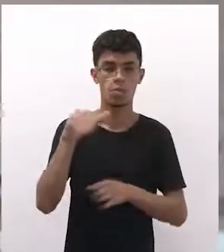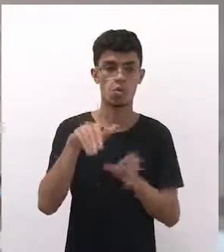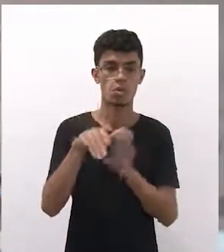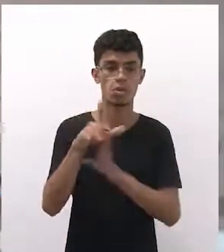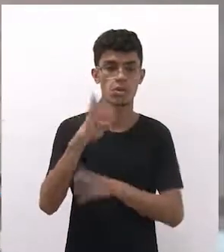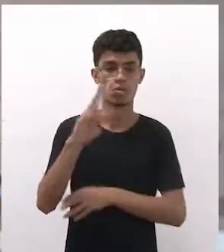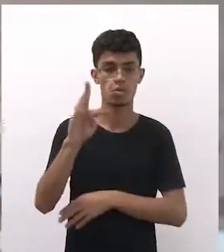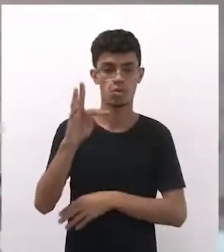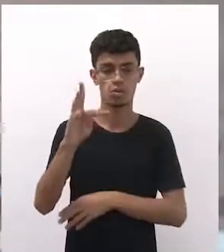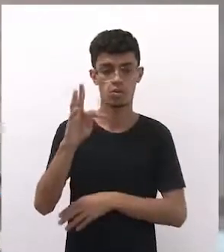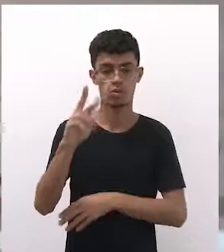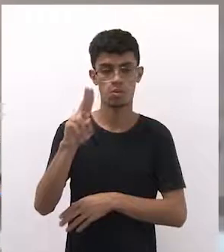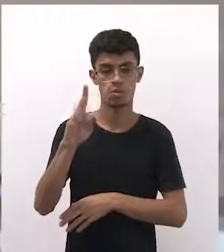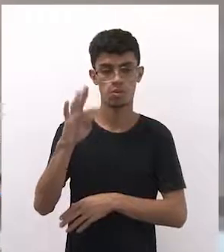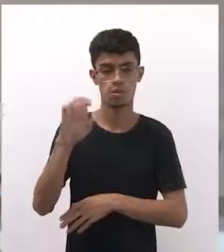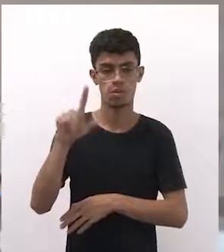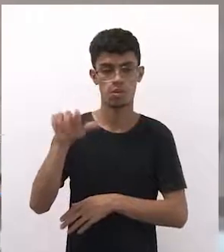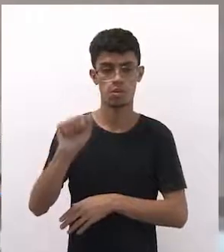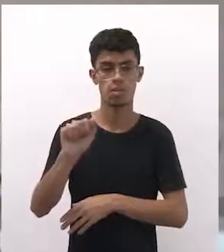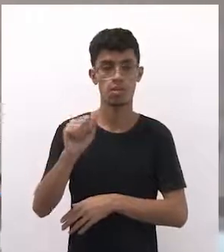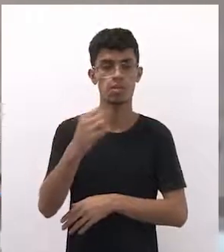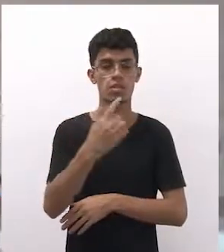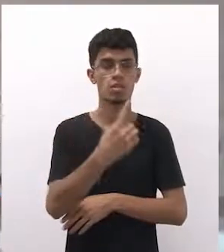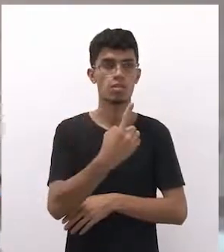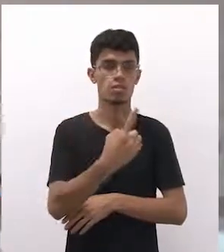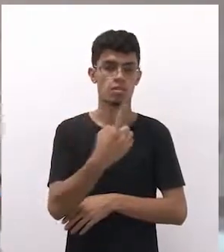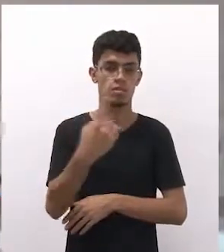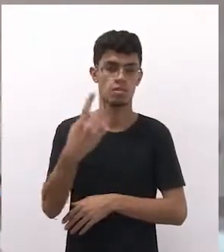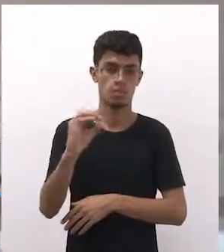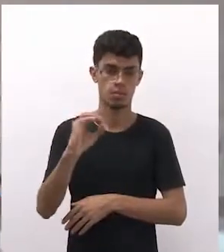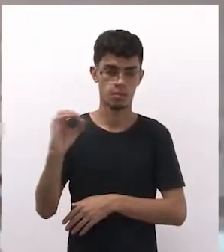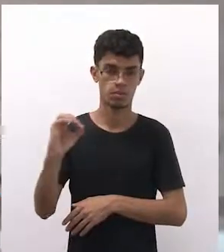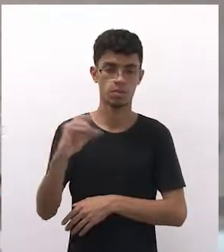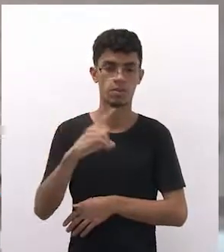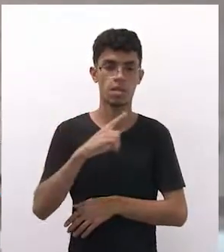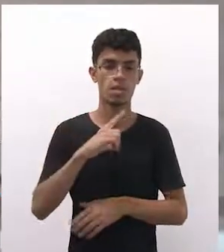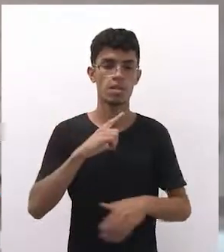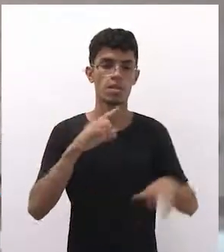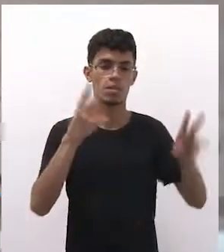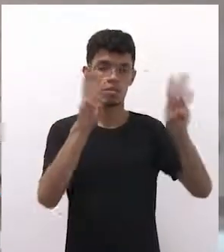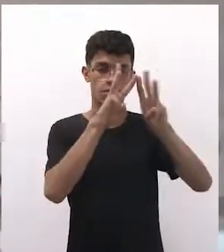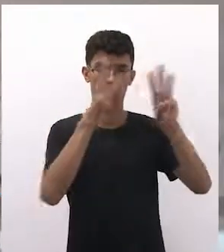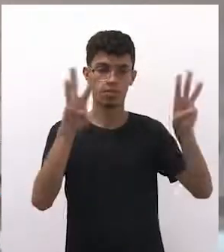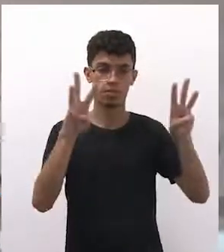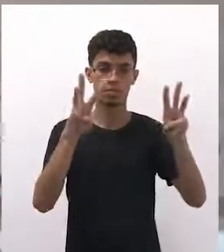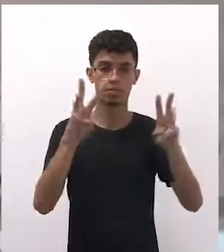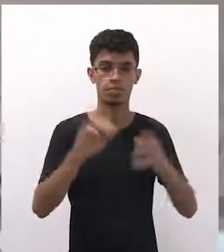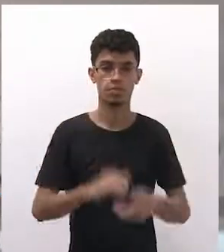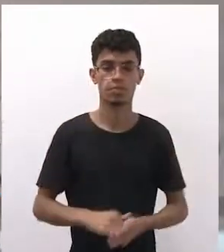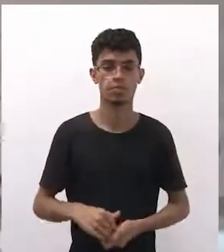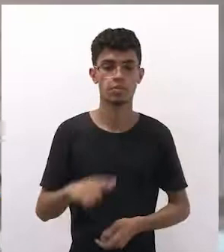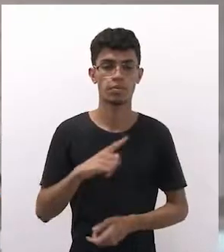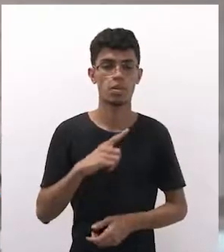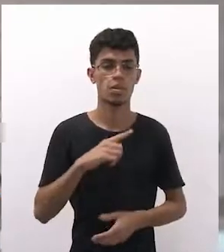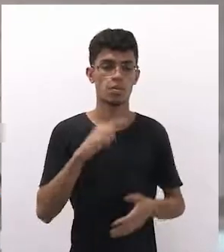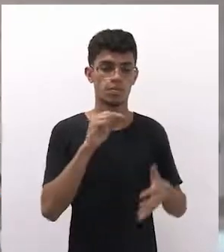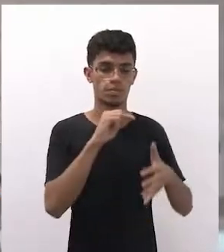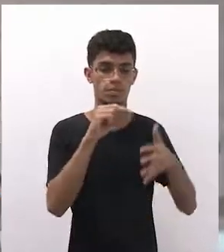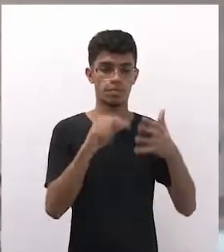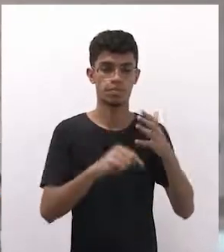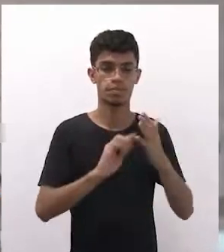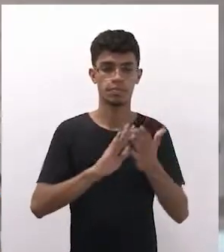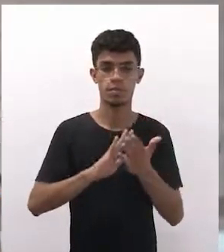DISC-100, o Ministério Público do Trabalho, tem o site deles, tem, enfim, então, são muitos canais de denúncia.